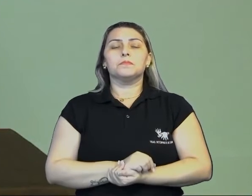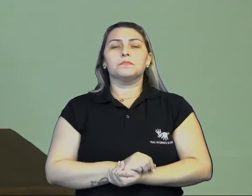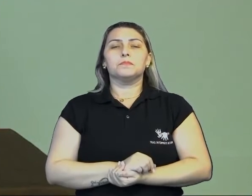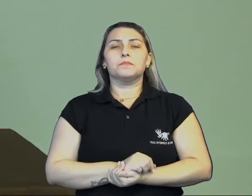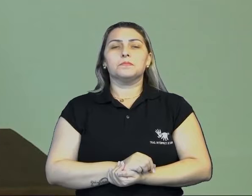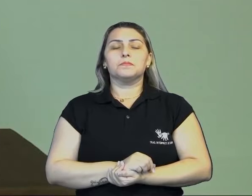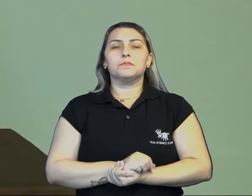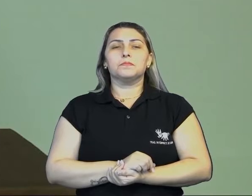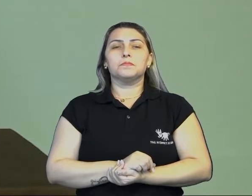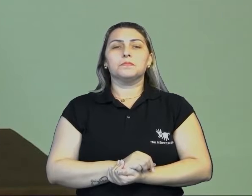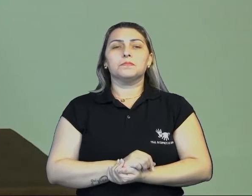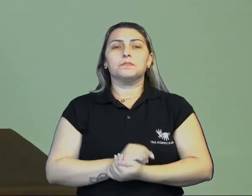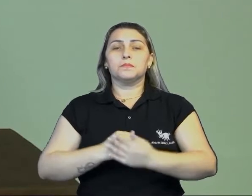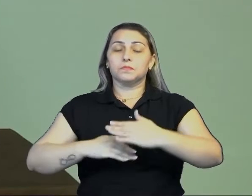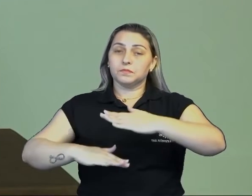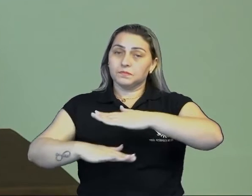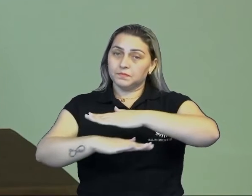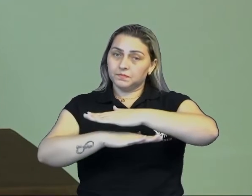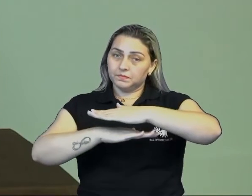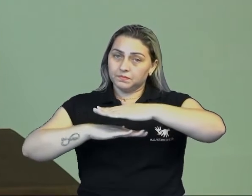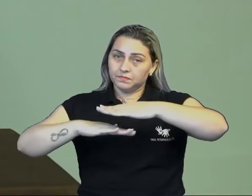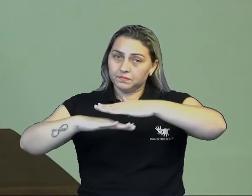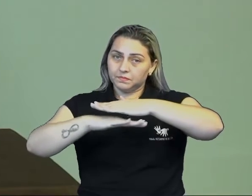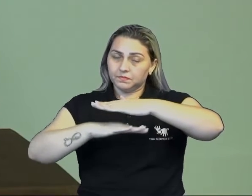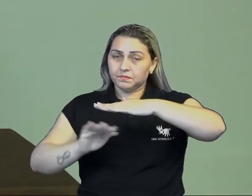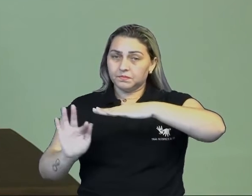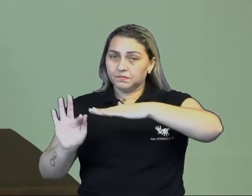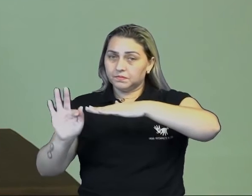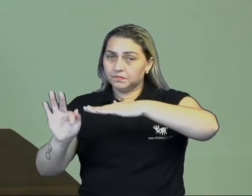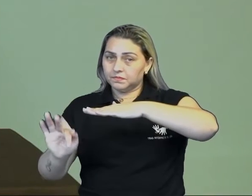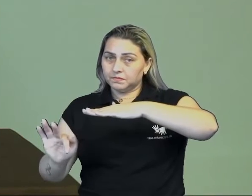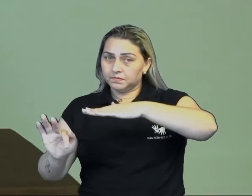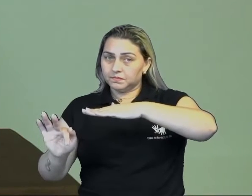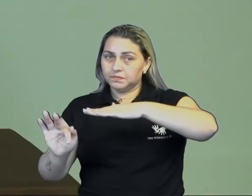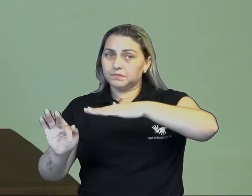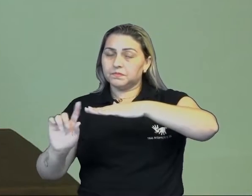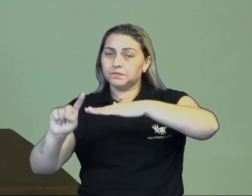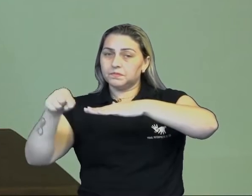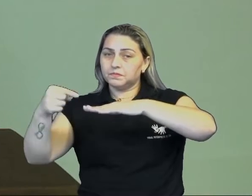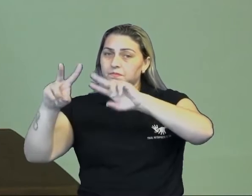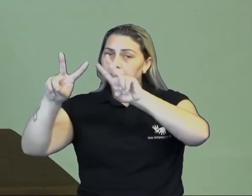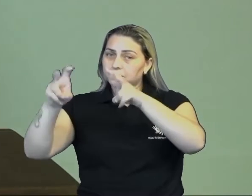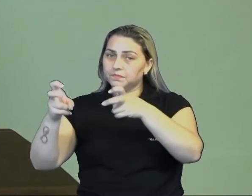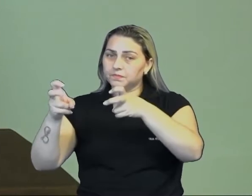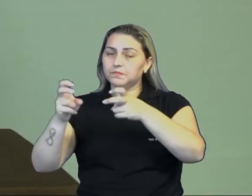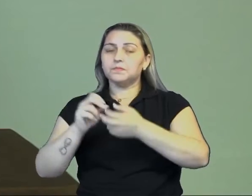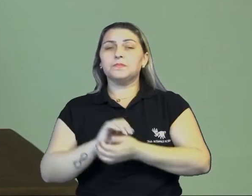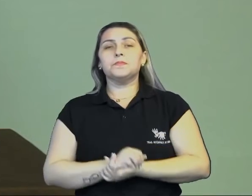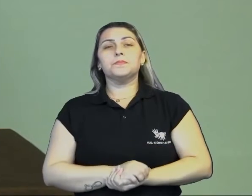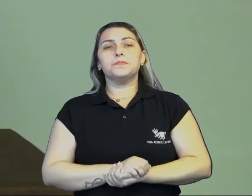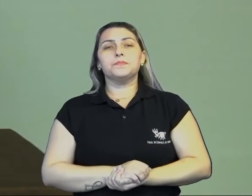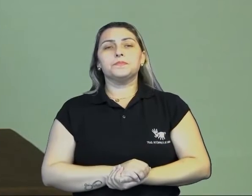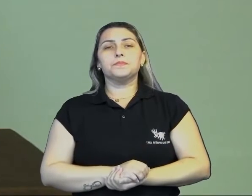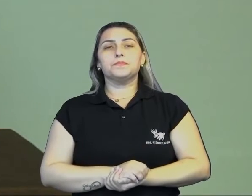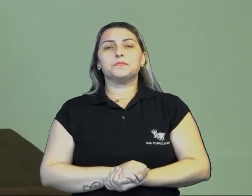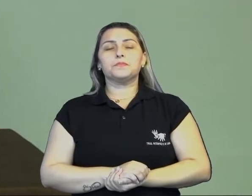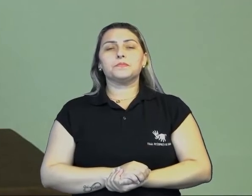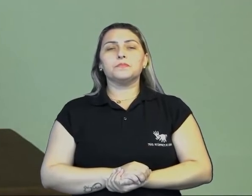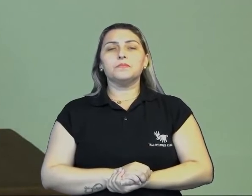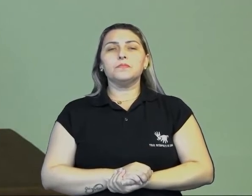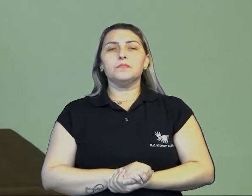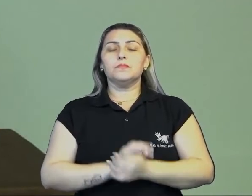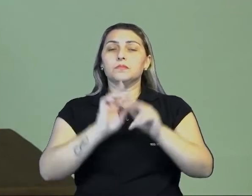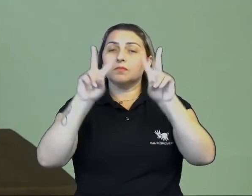ó, logo abaixo. Uma coisa que vocês têm que lembrar, né? E aqui, né,